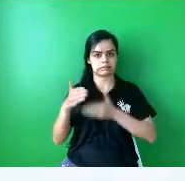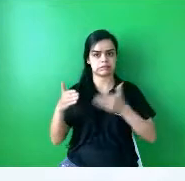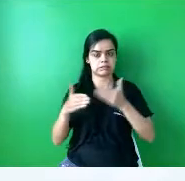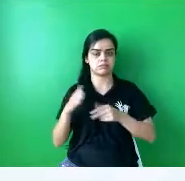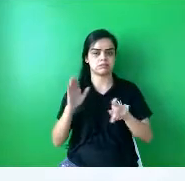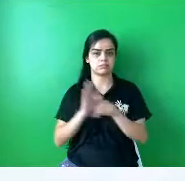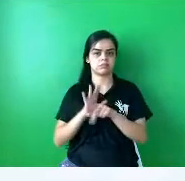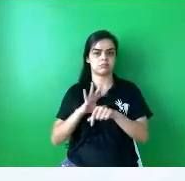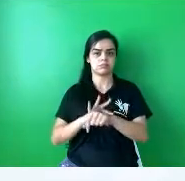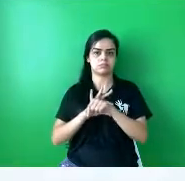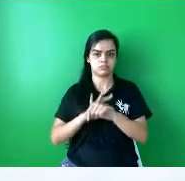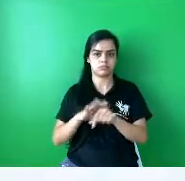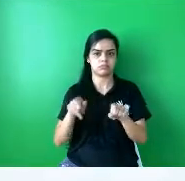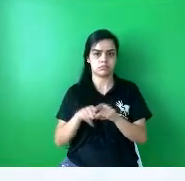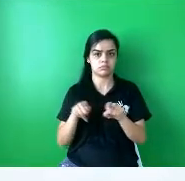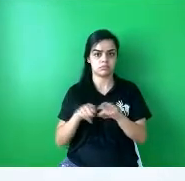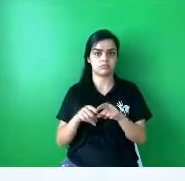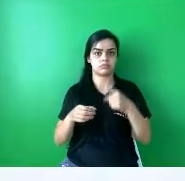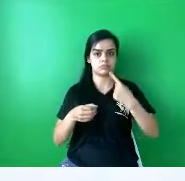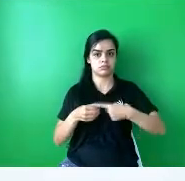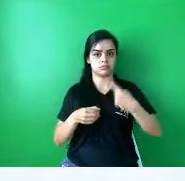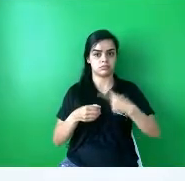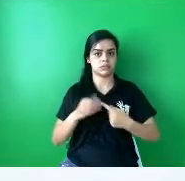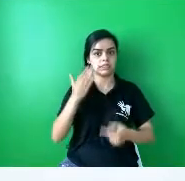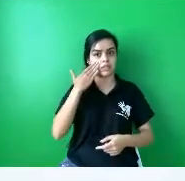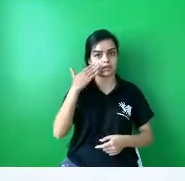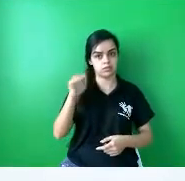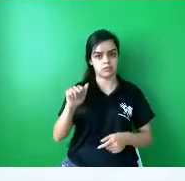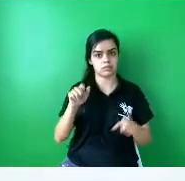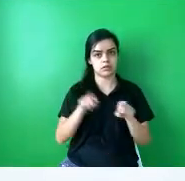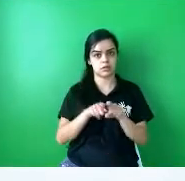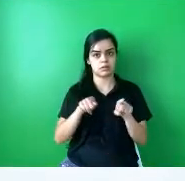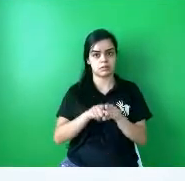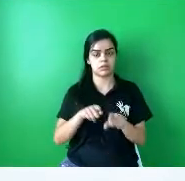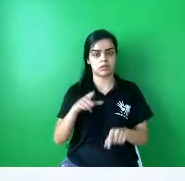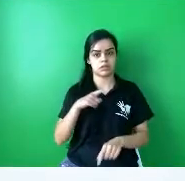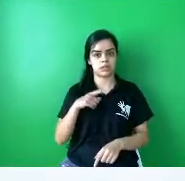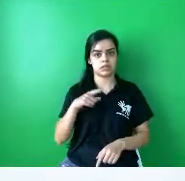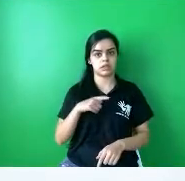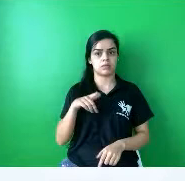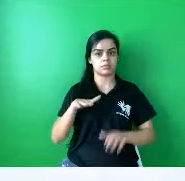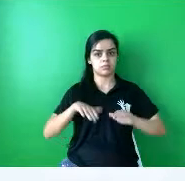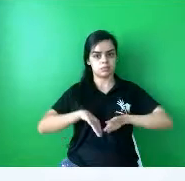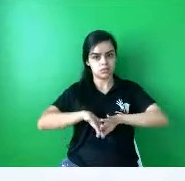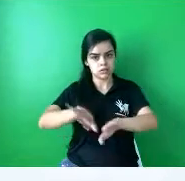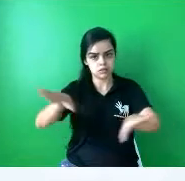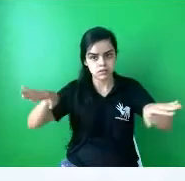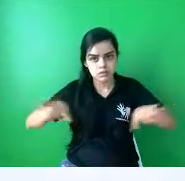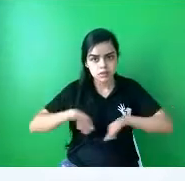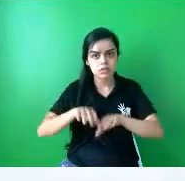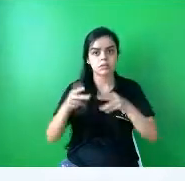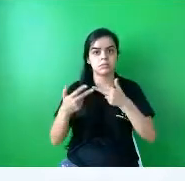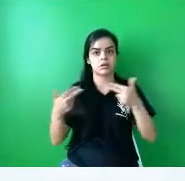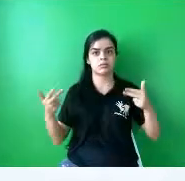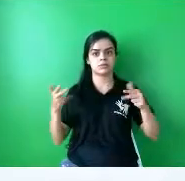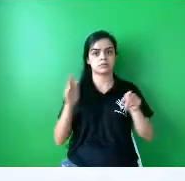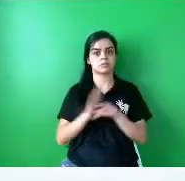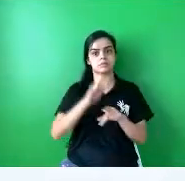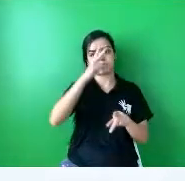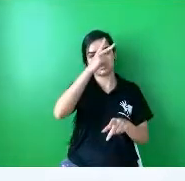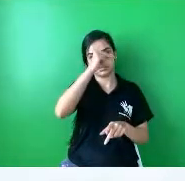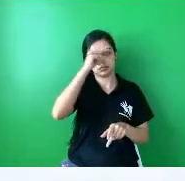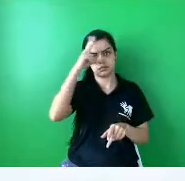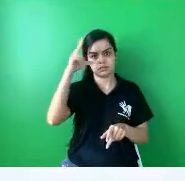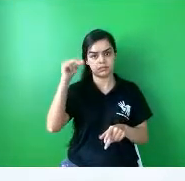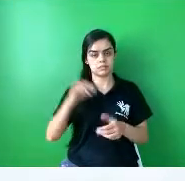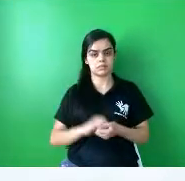segurança, e o município de Araucária, que tem a parte aquática aberta, isso é uma coisa que a prefeitura de